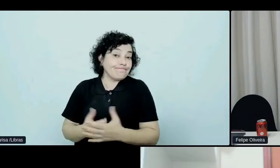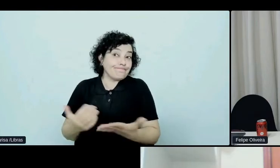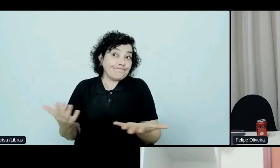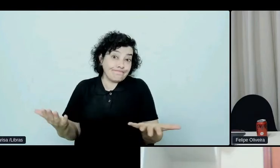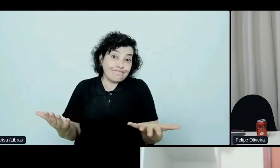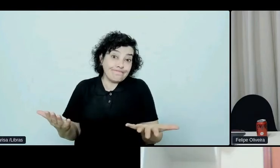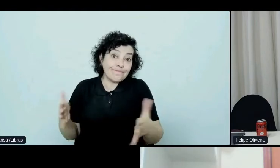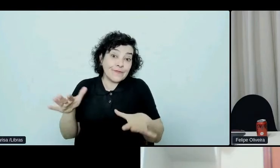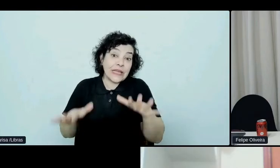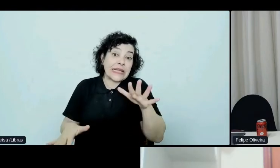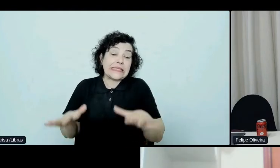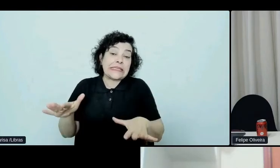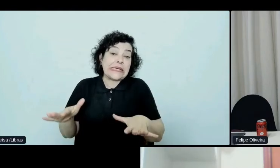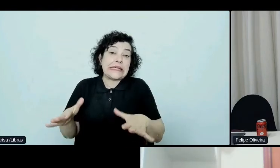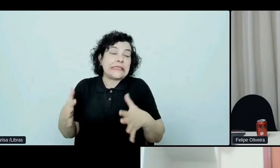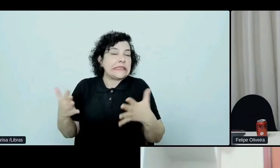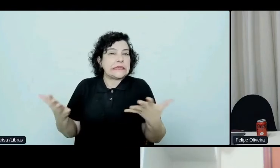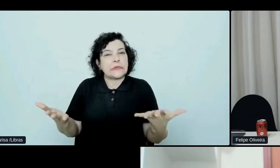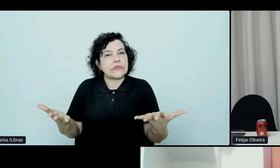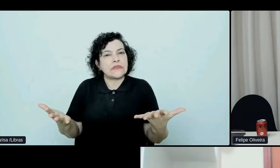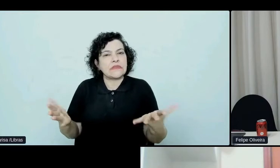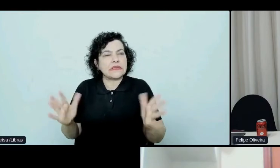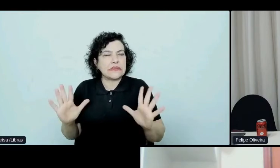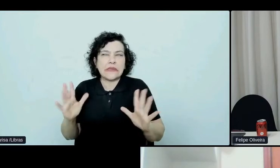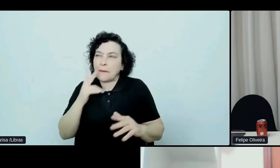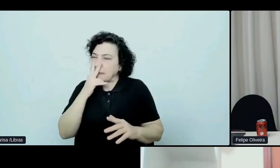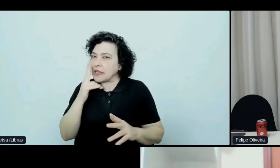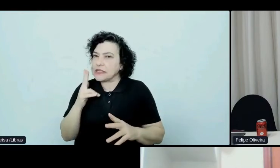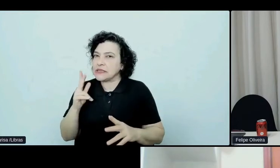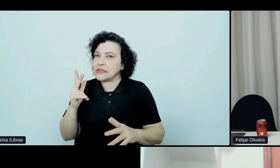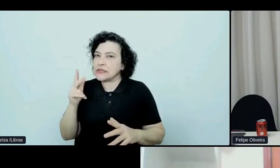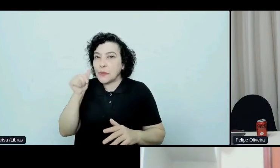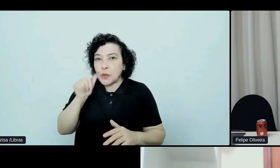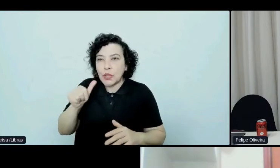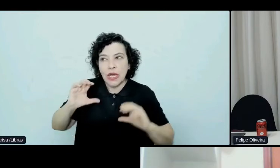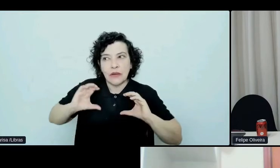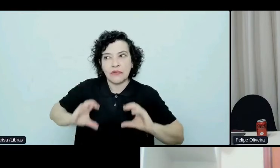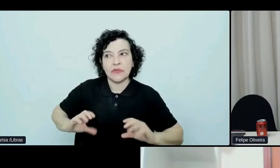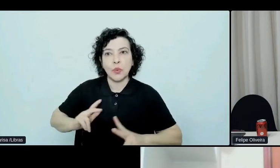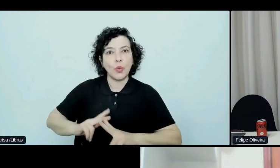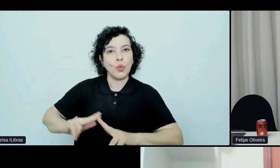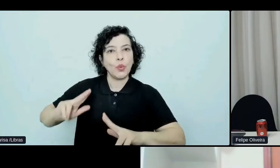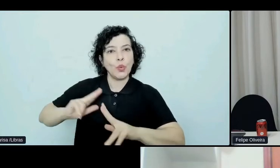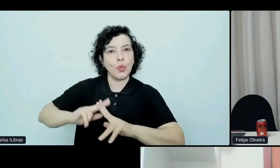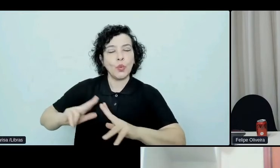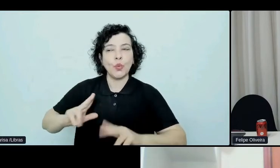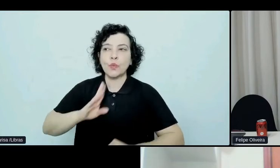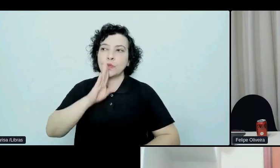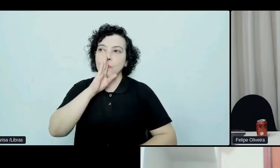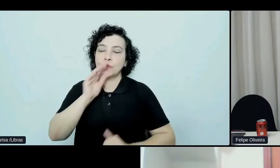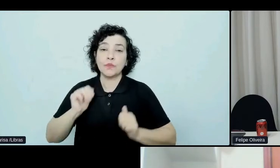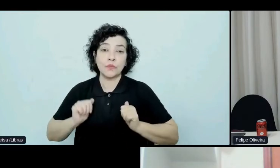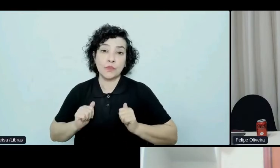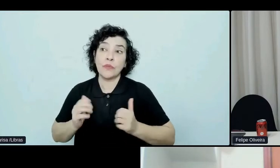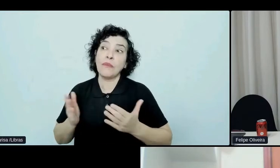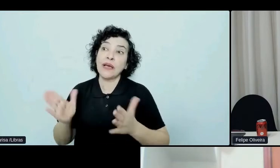muito menos mulheres autistas por toda a carga comportamental que a sociedade já traz em